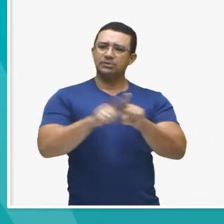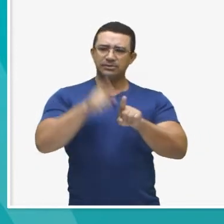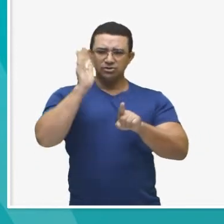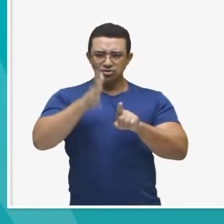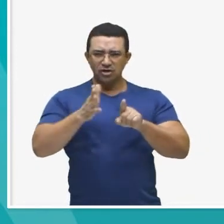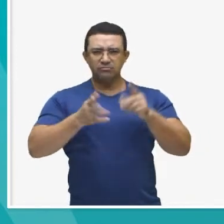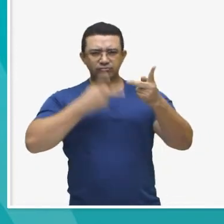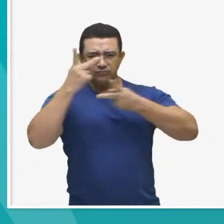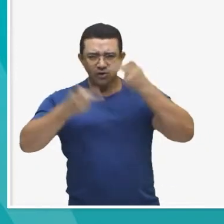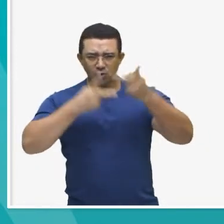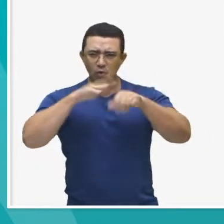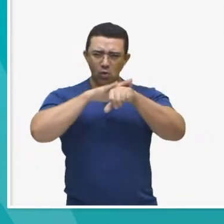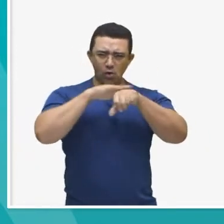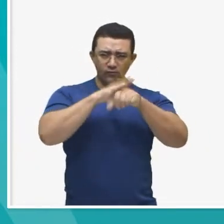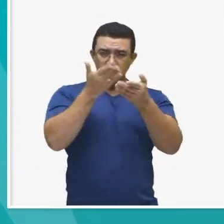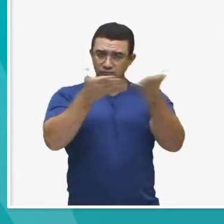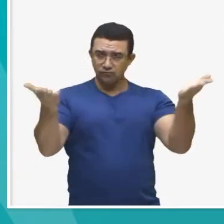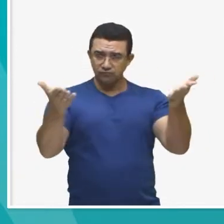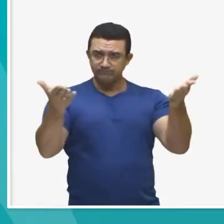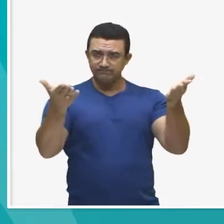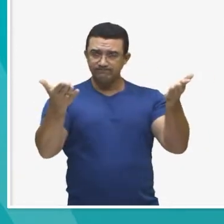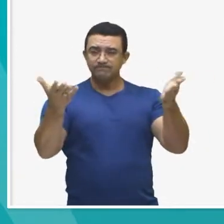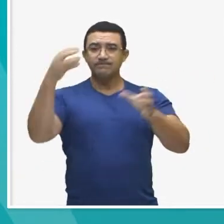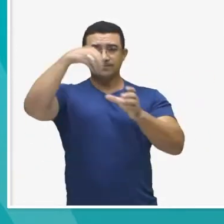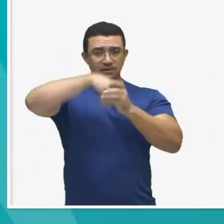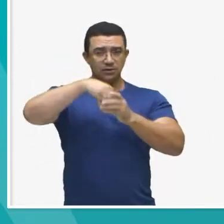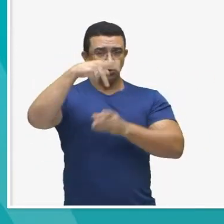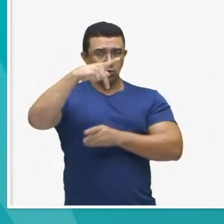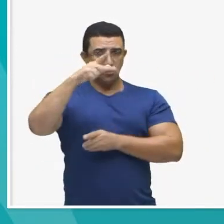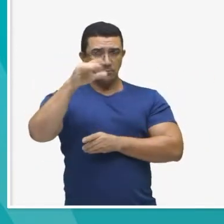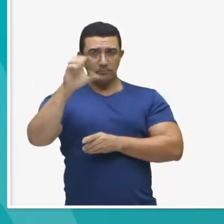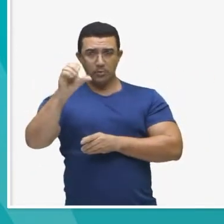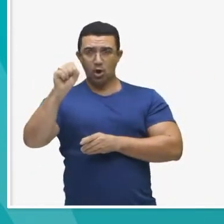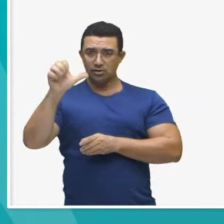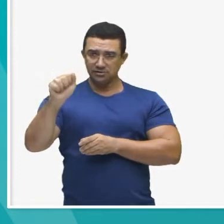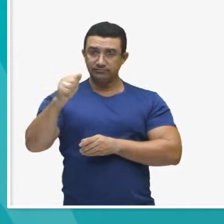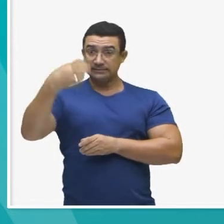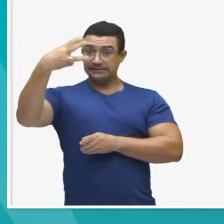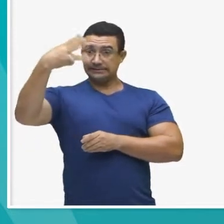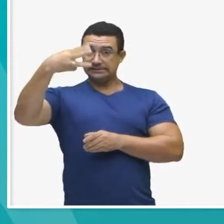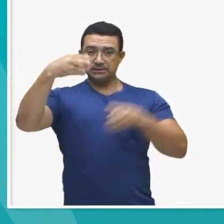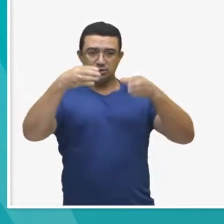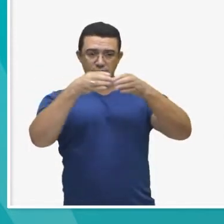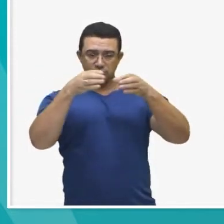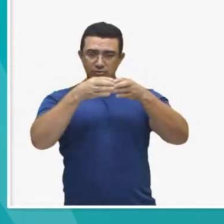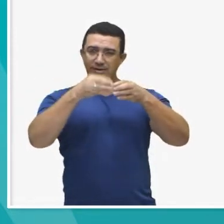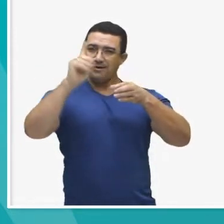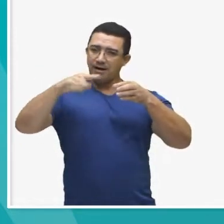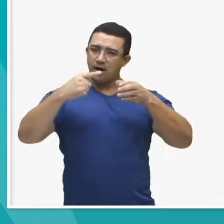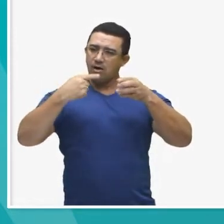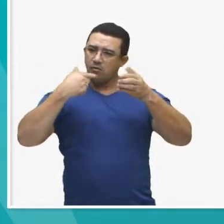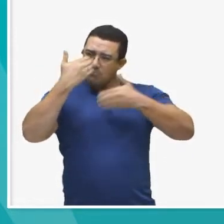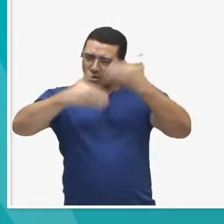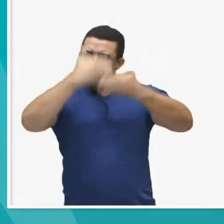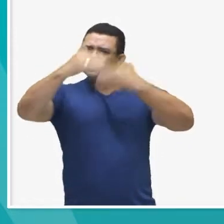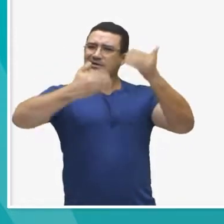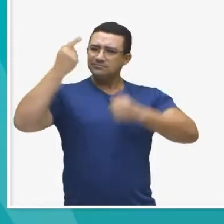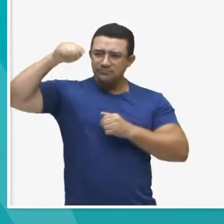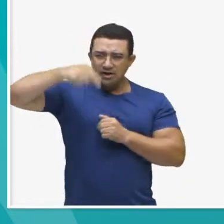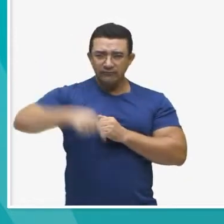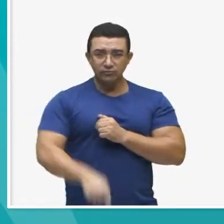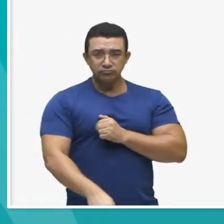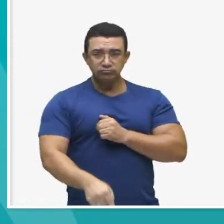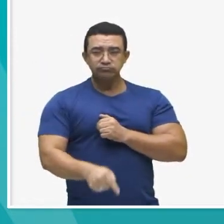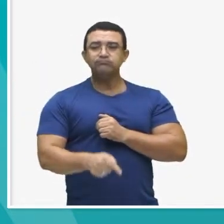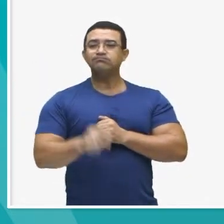que em prosa, a terceira geração modernista, ela vai ser um processo de aprofundamento, não é, das